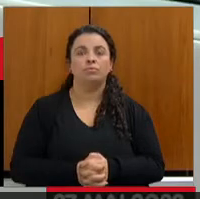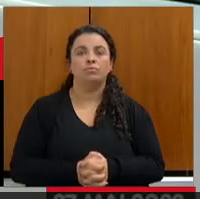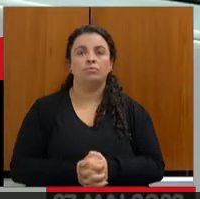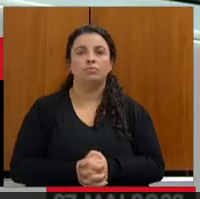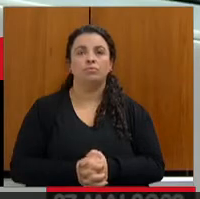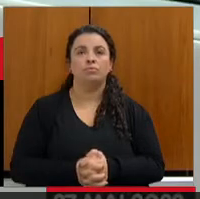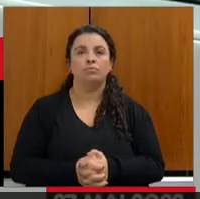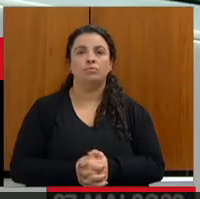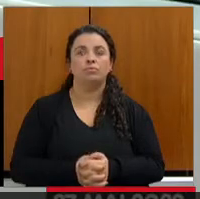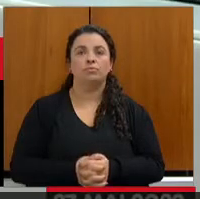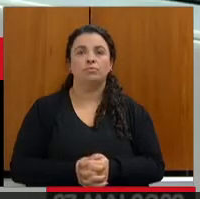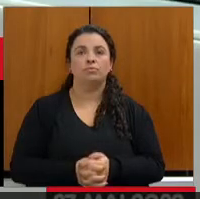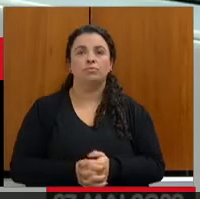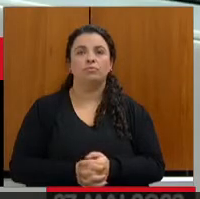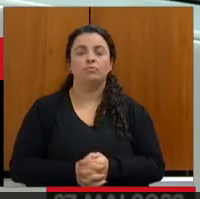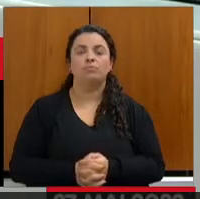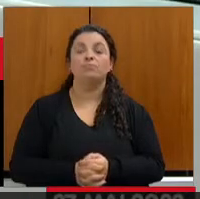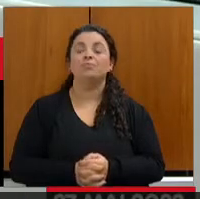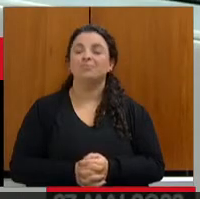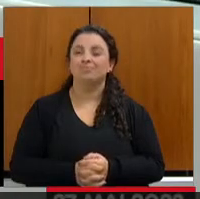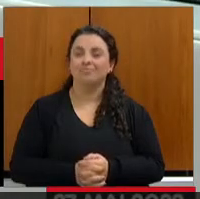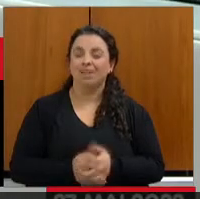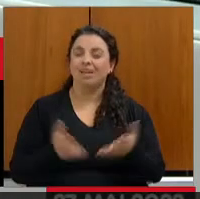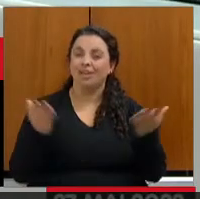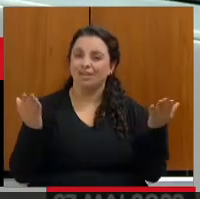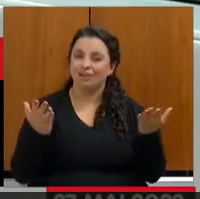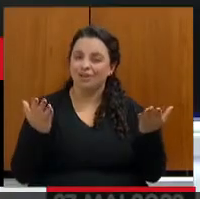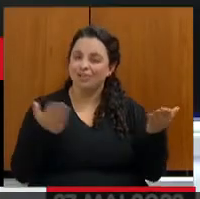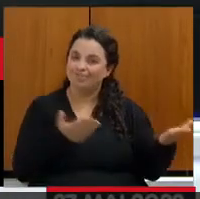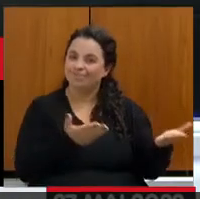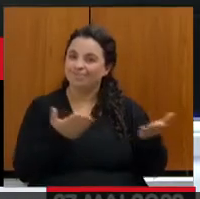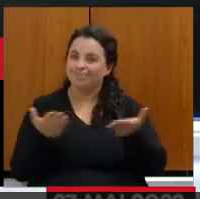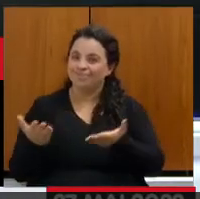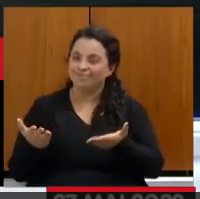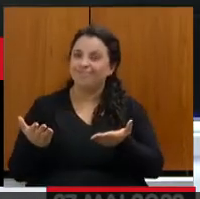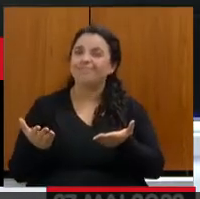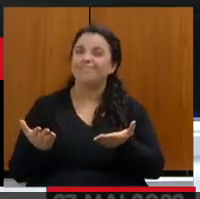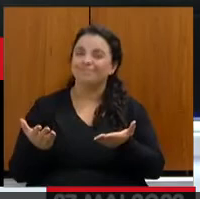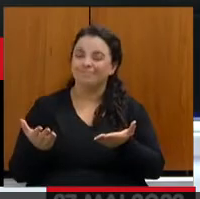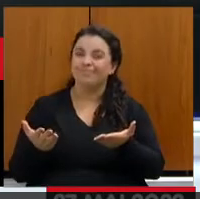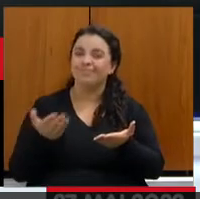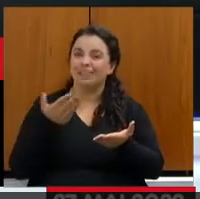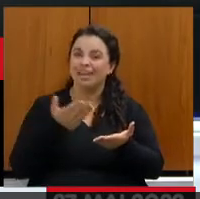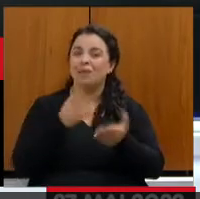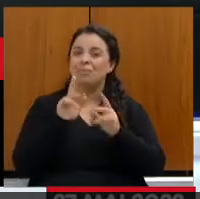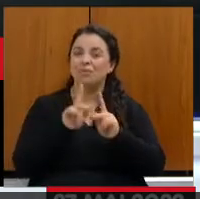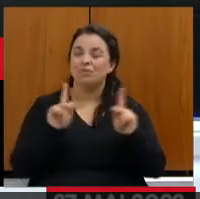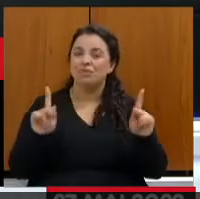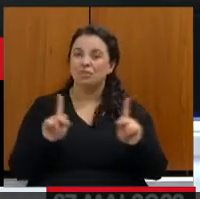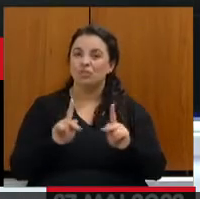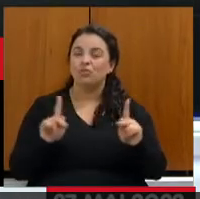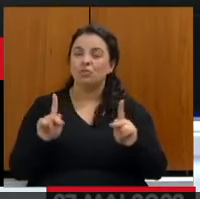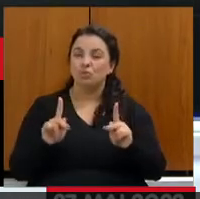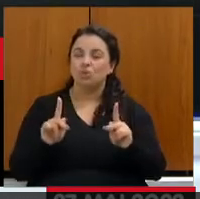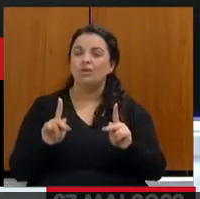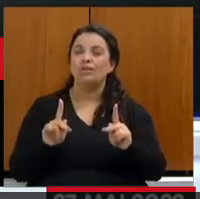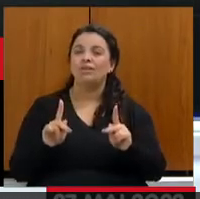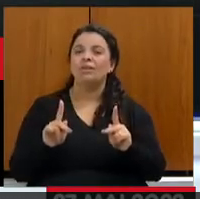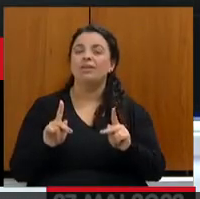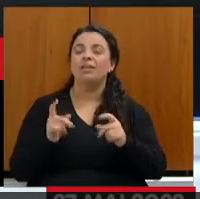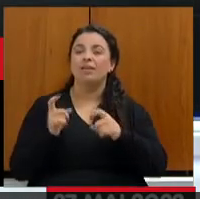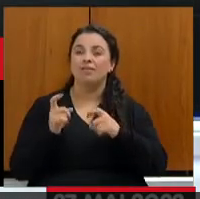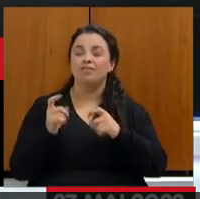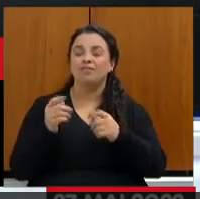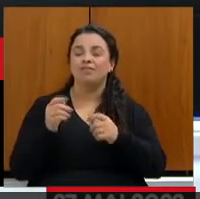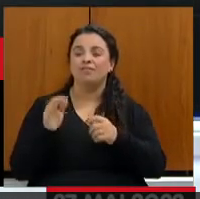e vamos receber agora e ouvir a professora titular da Faculdade de